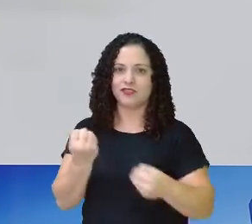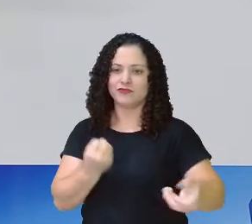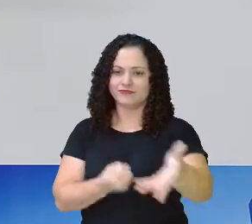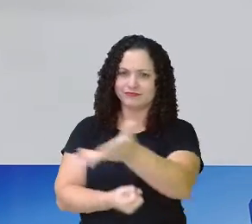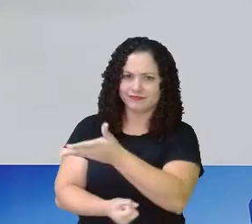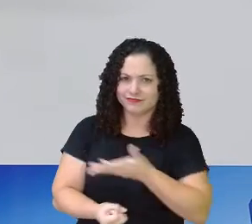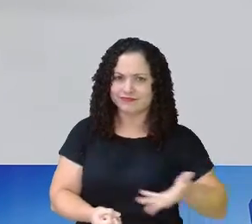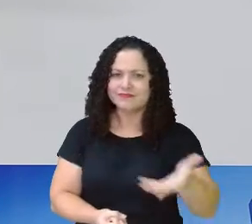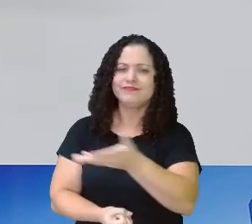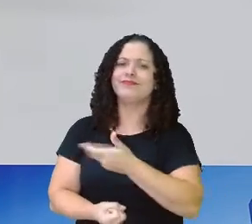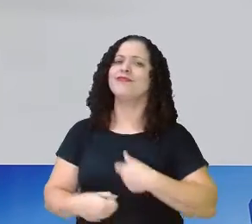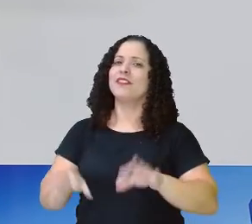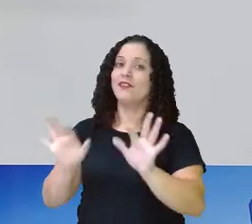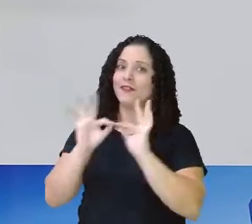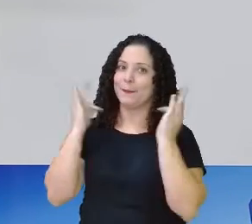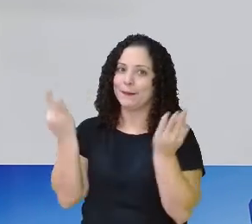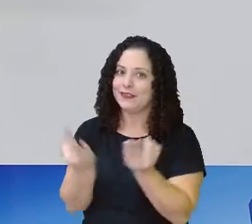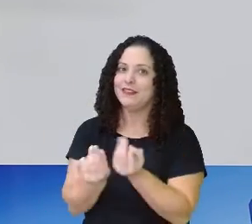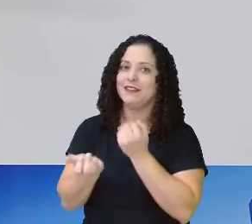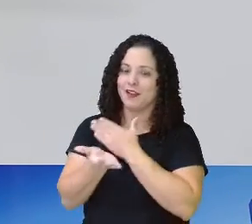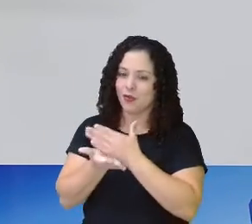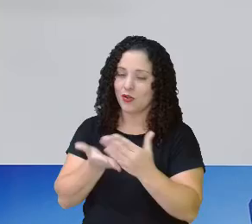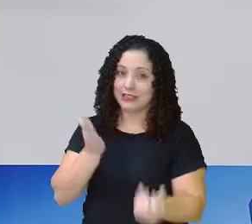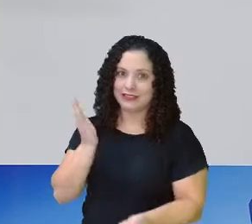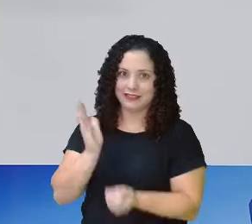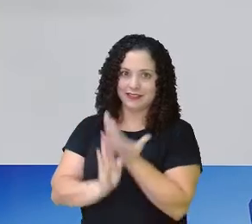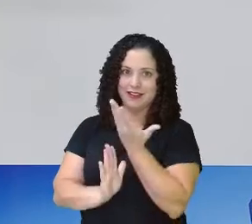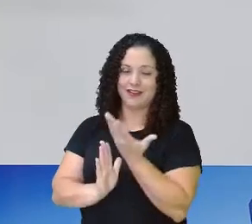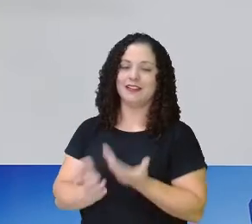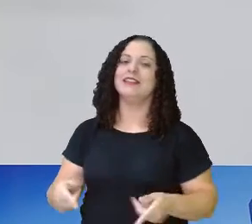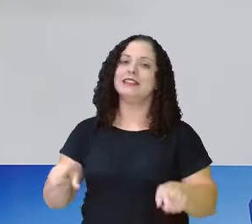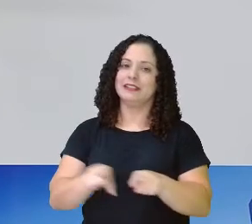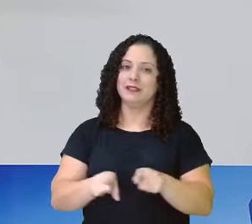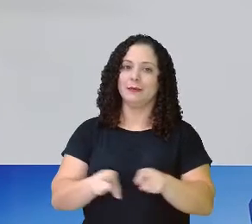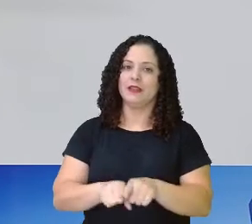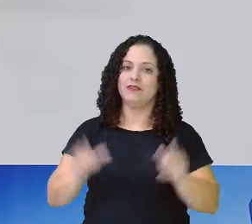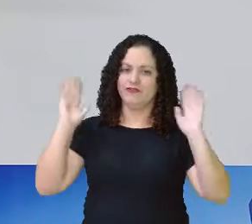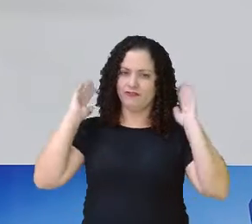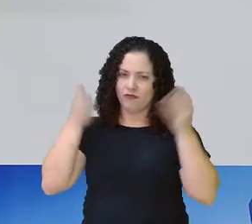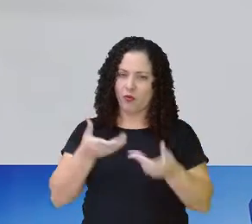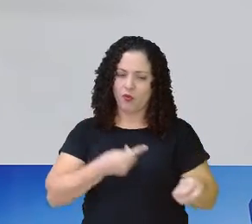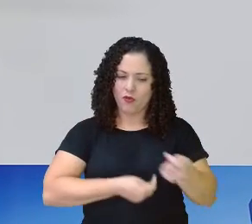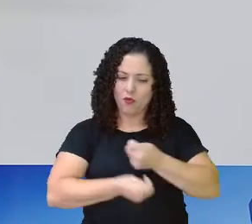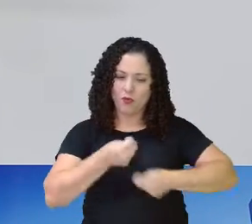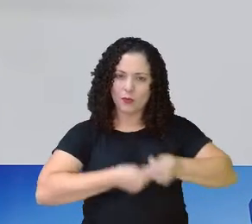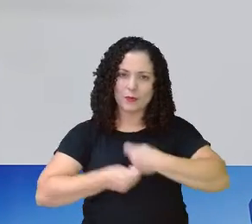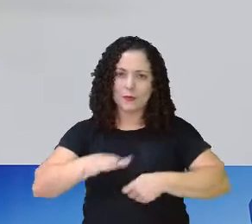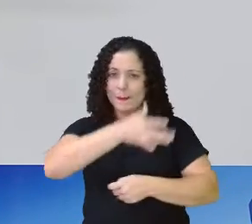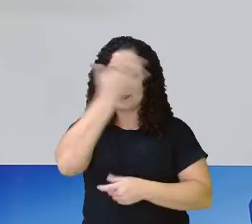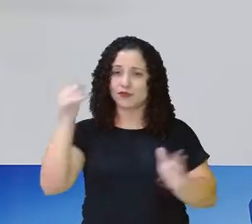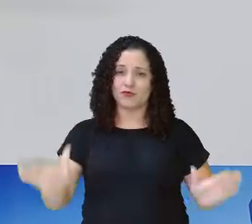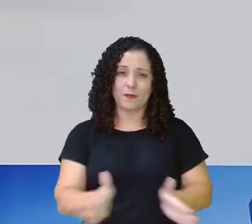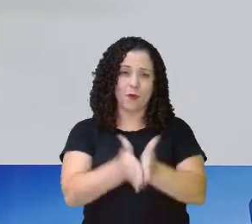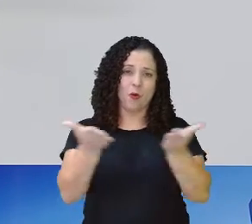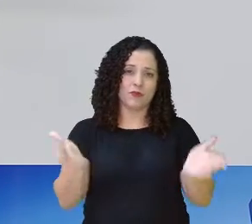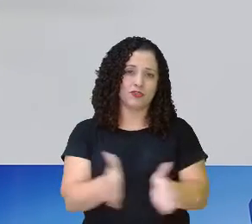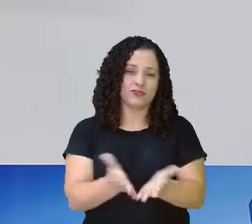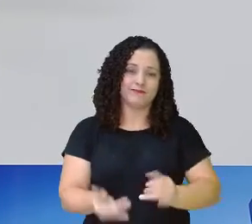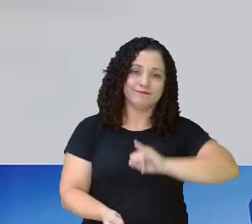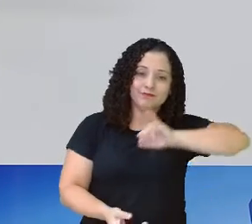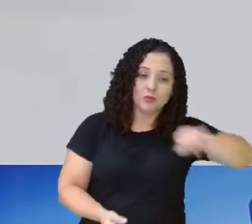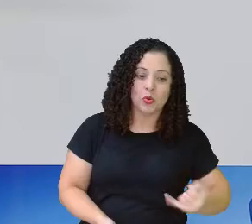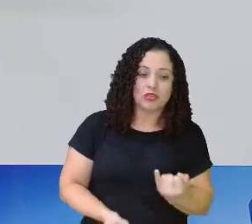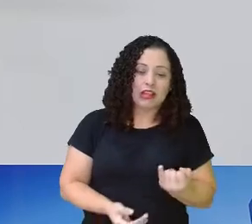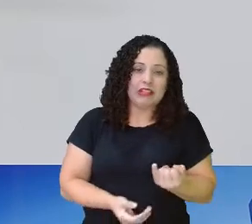uma família. Claro que voltamos à questão econômica. Pessoas de famílias mais pobres, às vezes, não têm essa oportunidade.